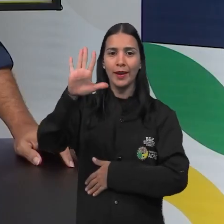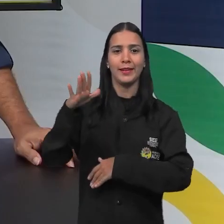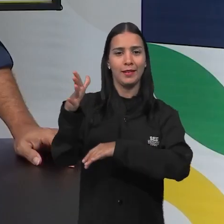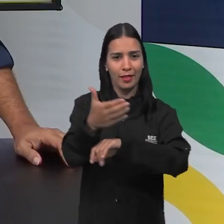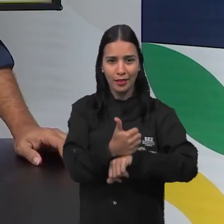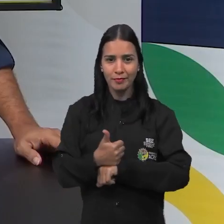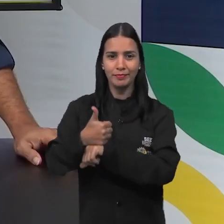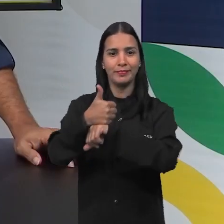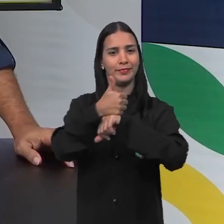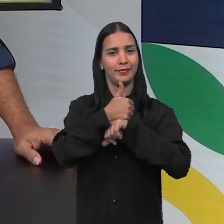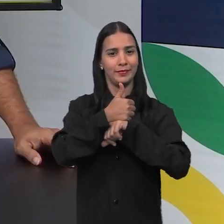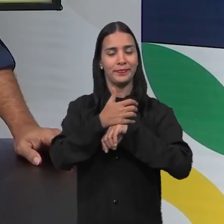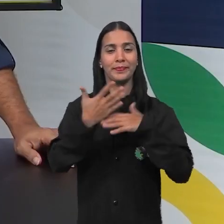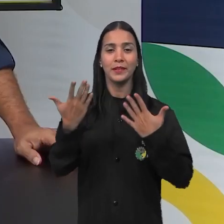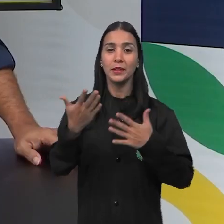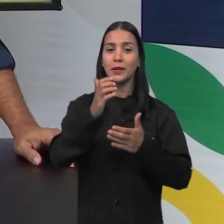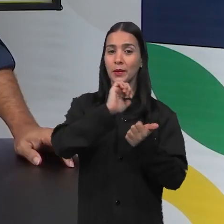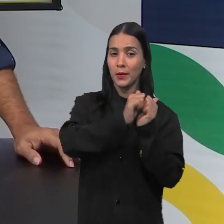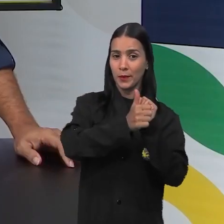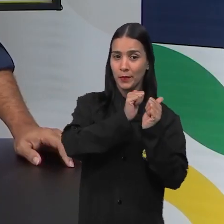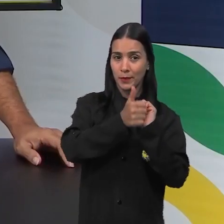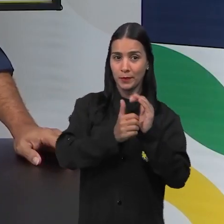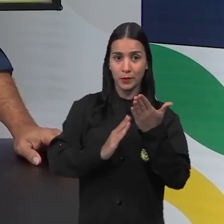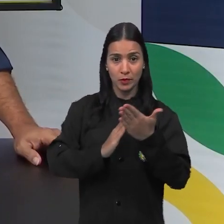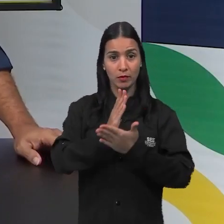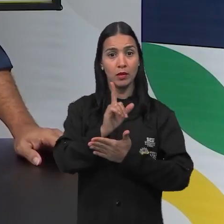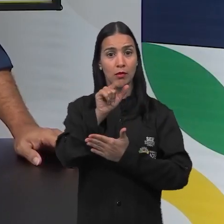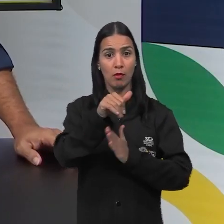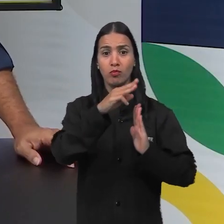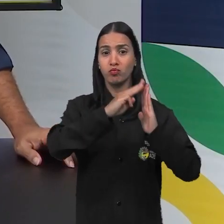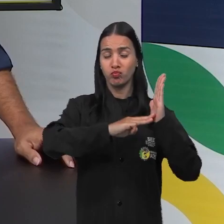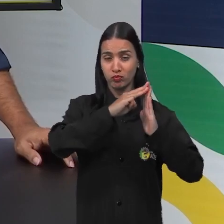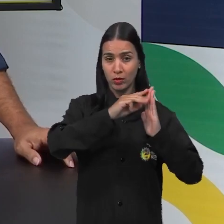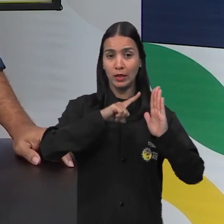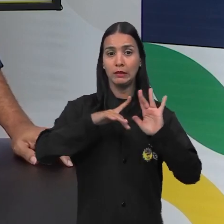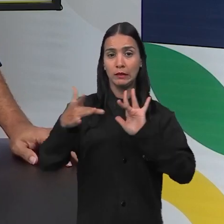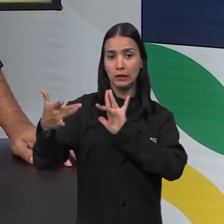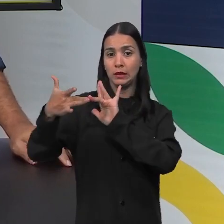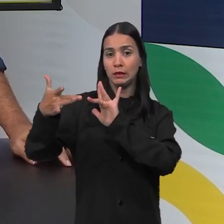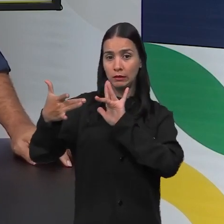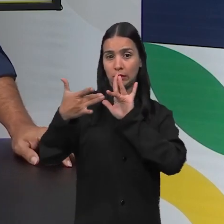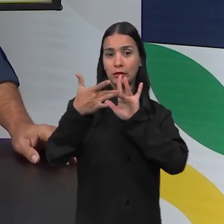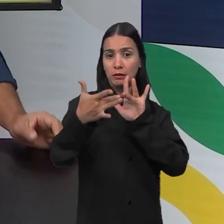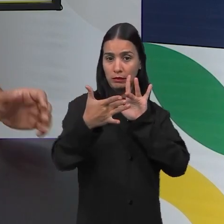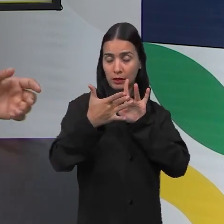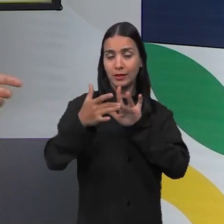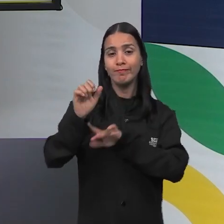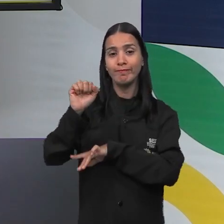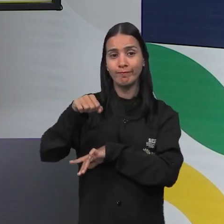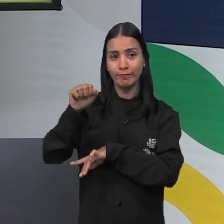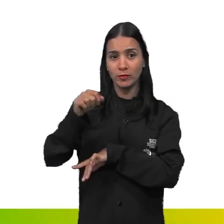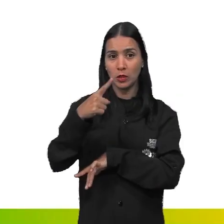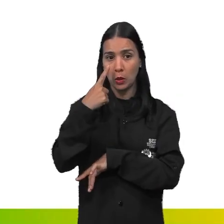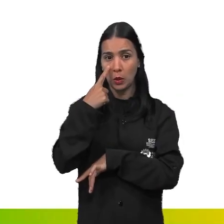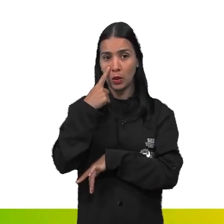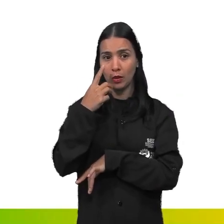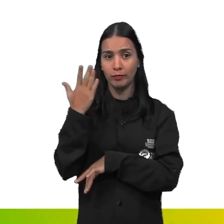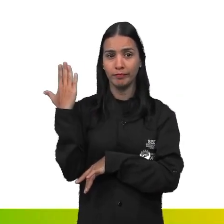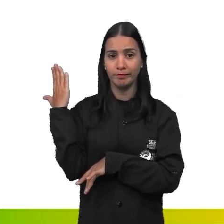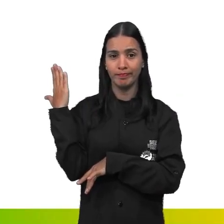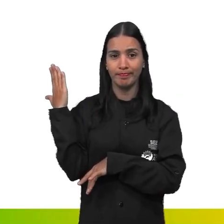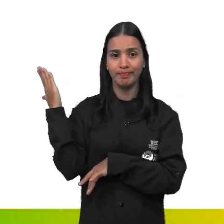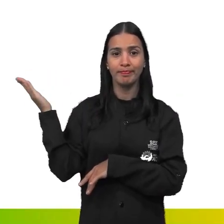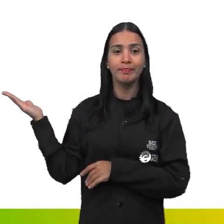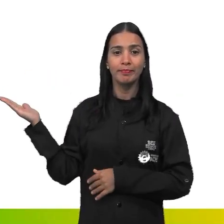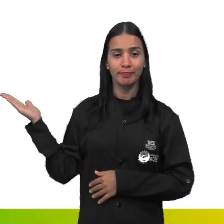mencionou. Esporte de invasão, uma modalidade com muito contato, a gente consegue observar na imagem, foca na tela per si,